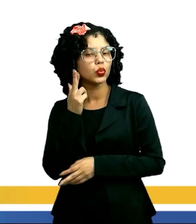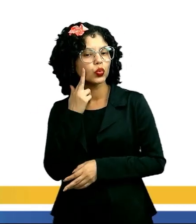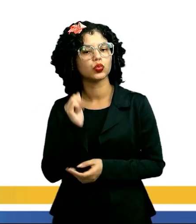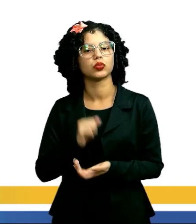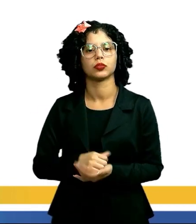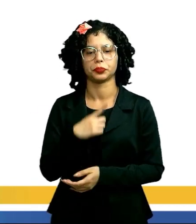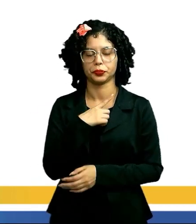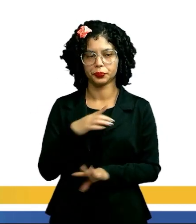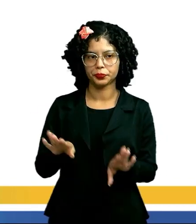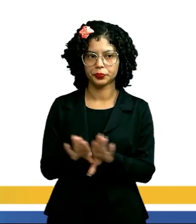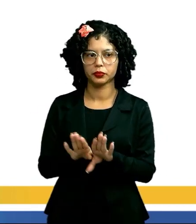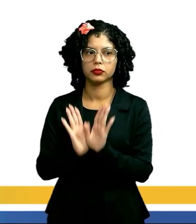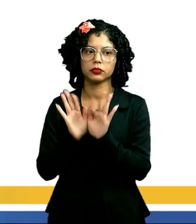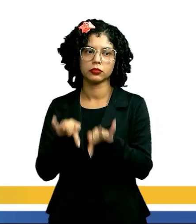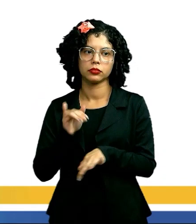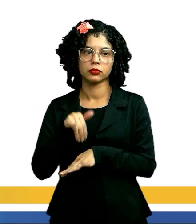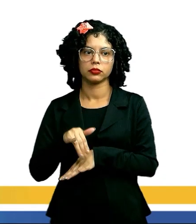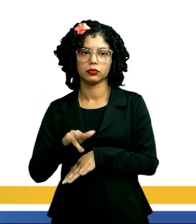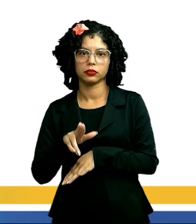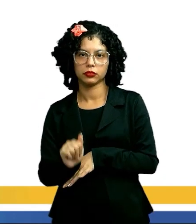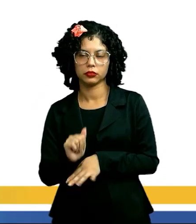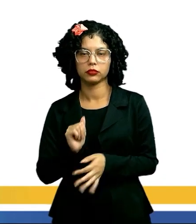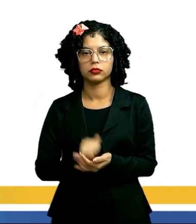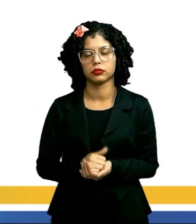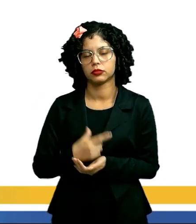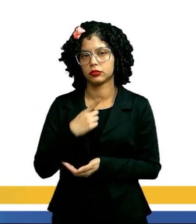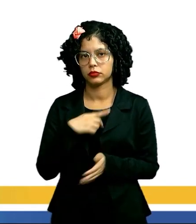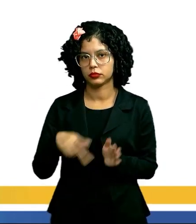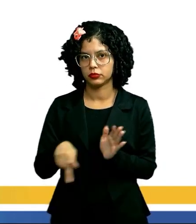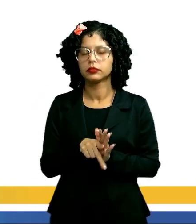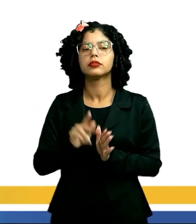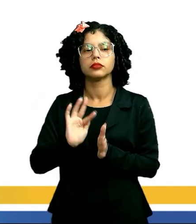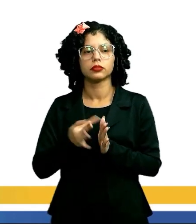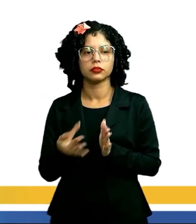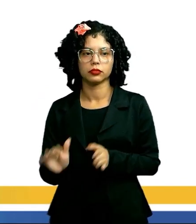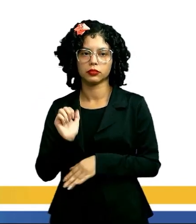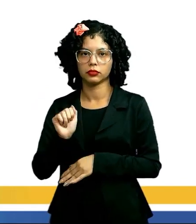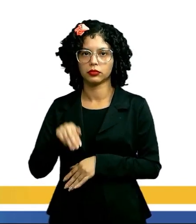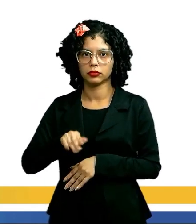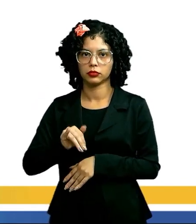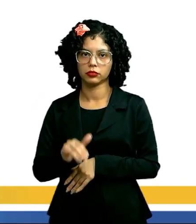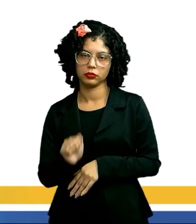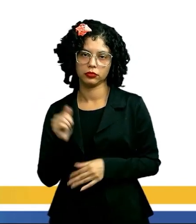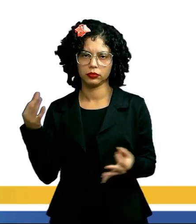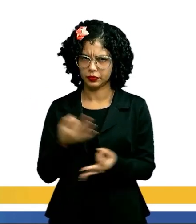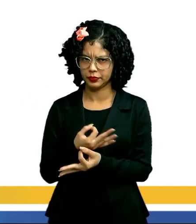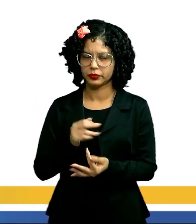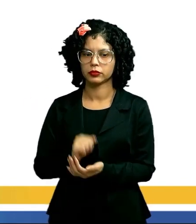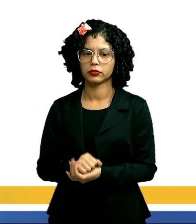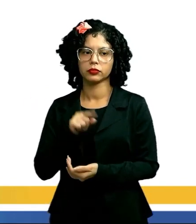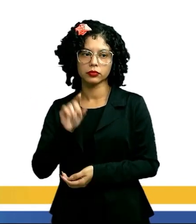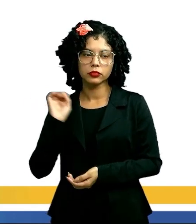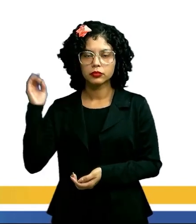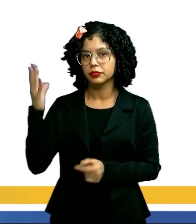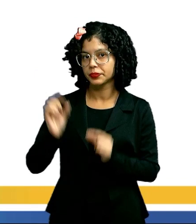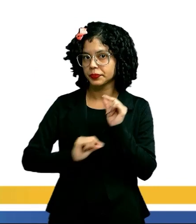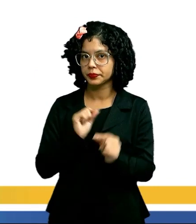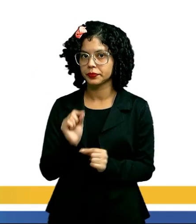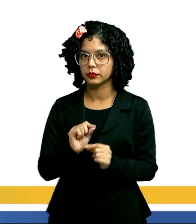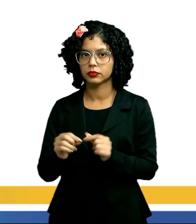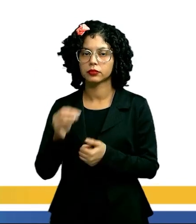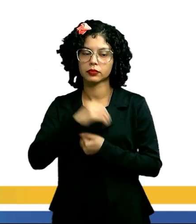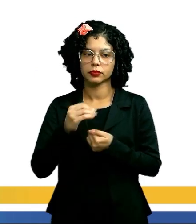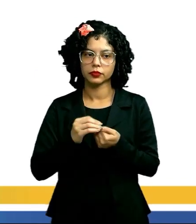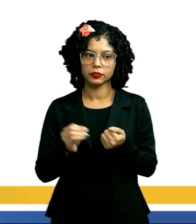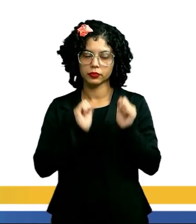uma molécula que tem a terminação ina, ela pertencer a uma função amina. Perfeito? Então, nesse caso, essa molécula